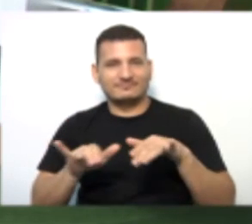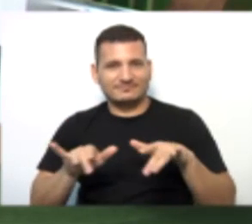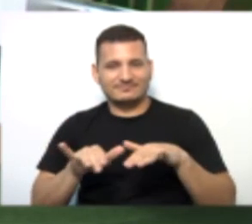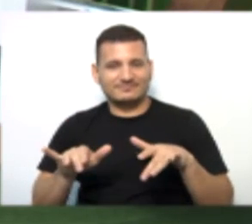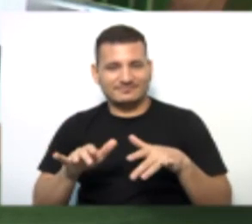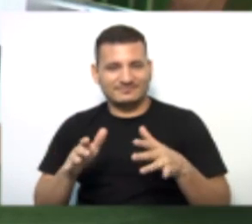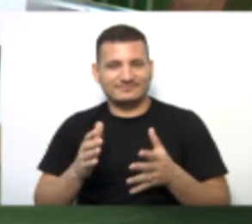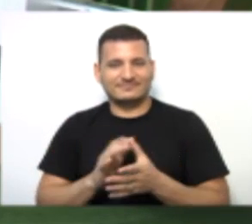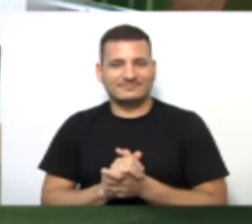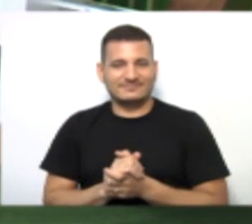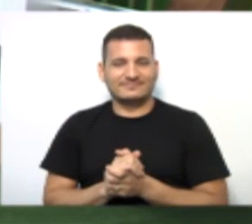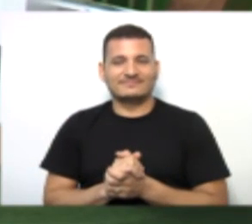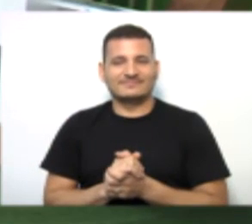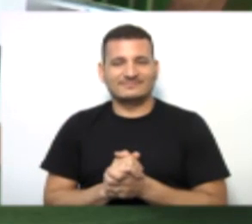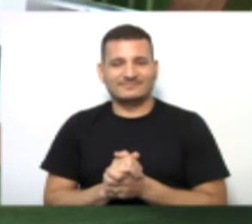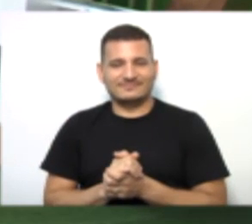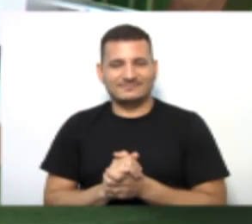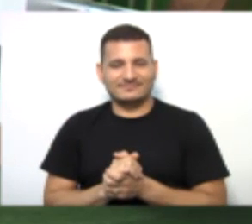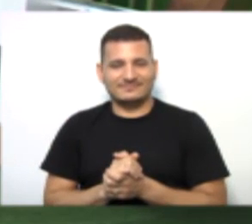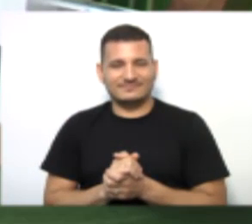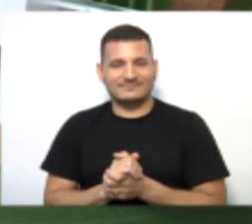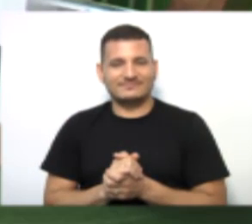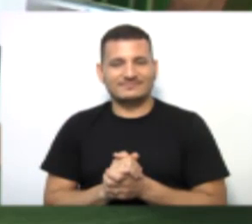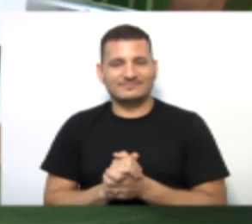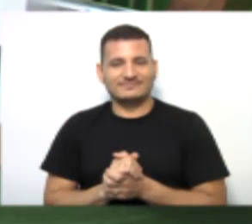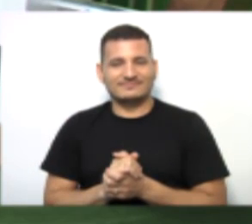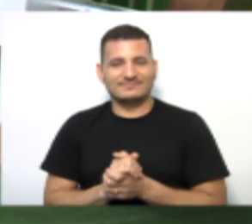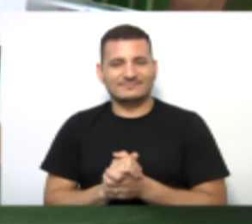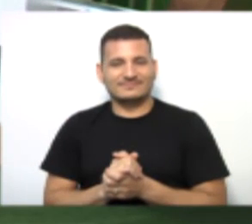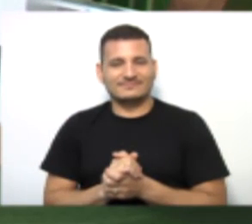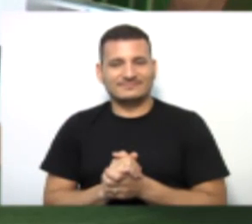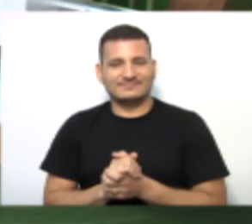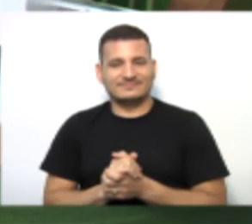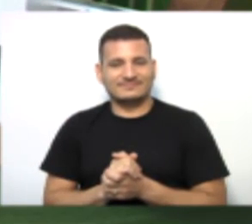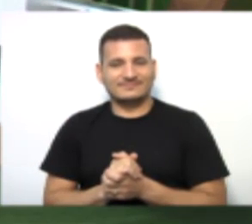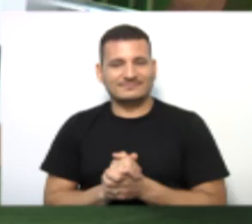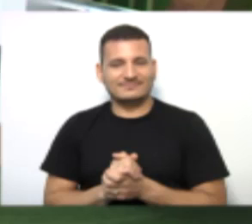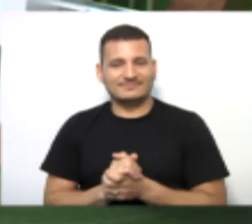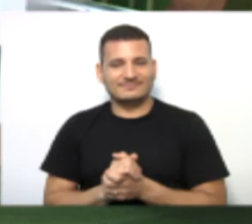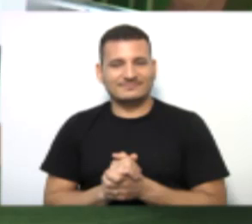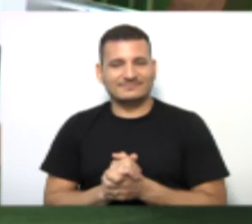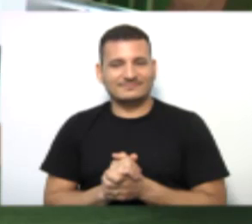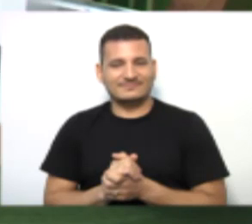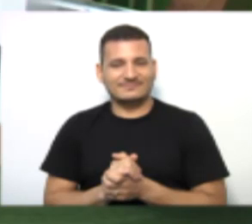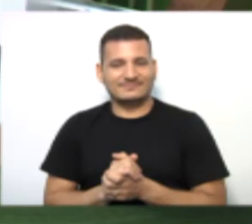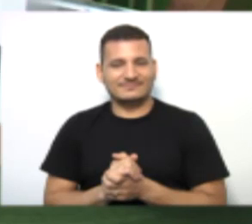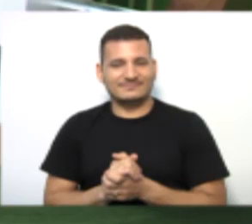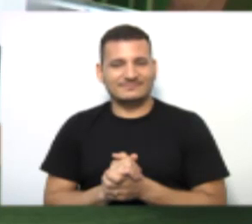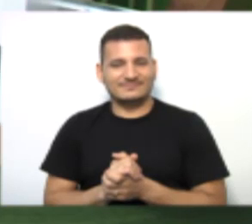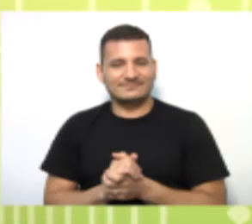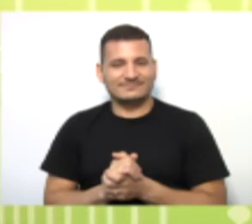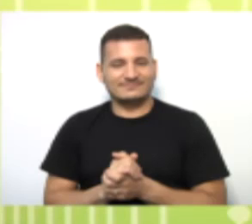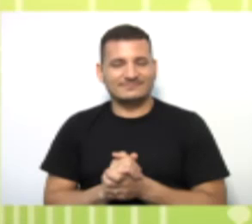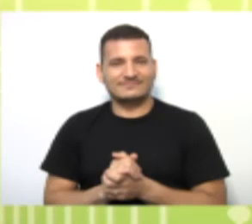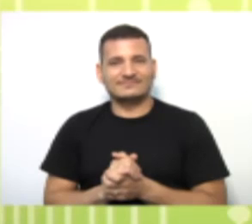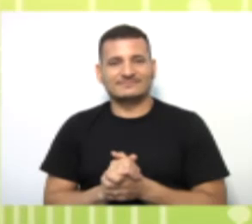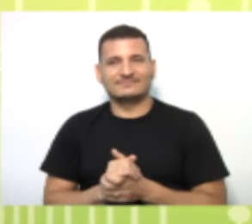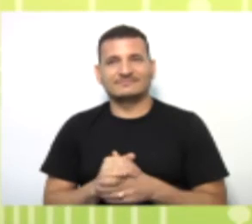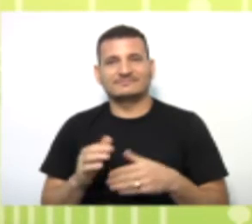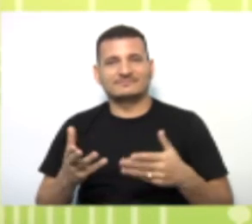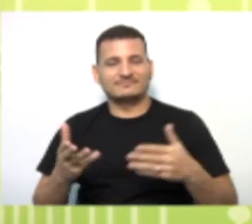adiantou aqui, gente, é verdade. De improviso. Né? De improviso, tá certo, é verdade. Que, gente,